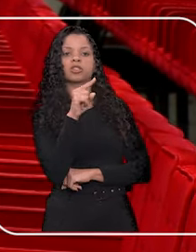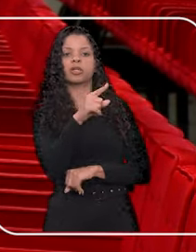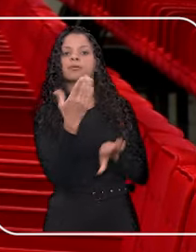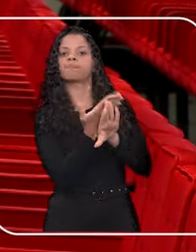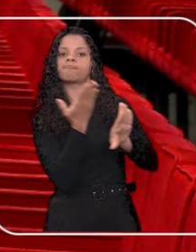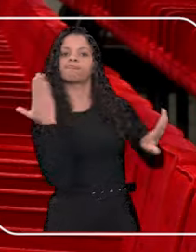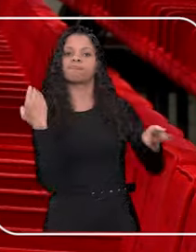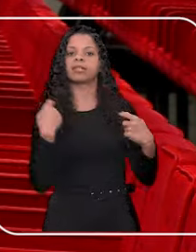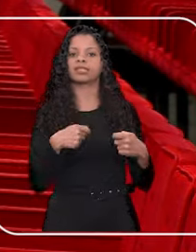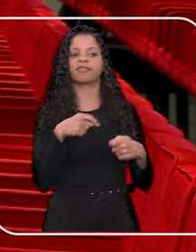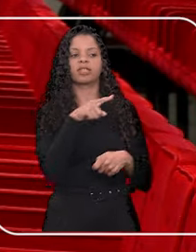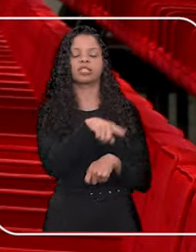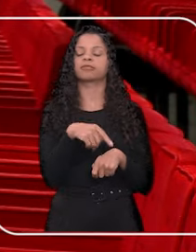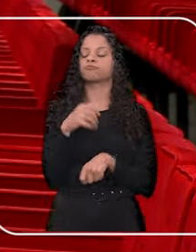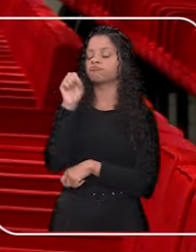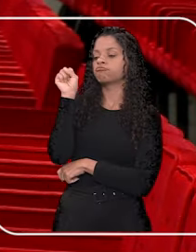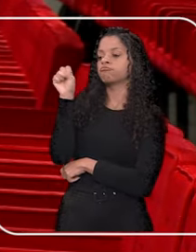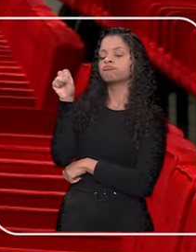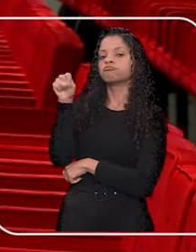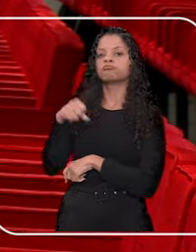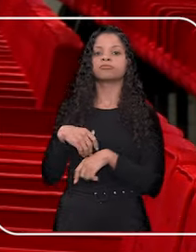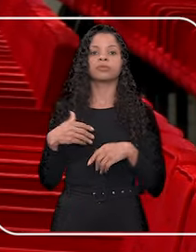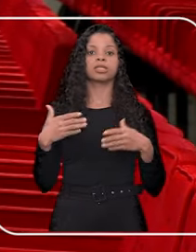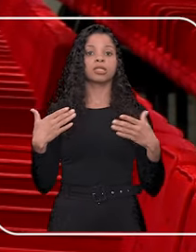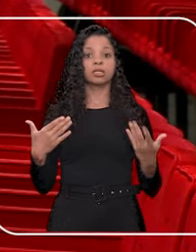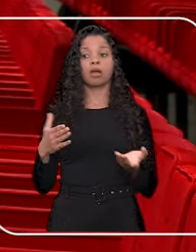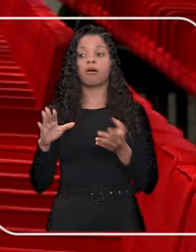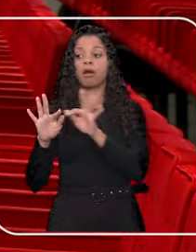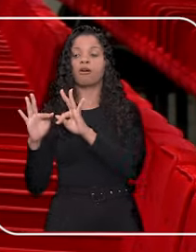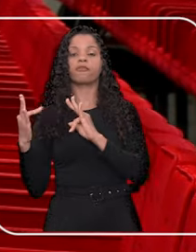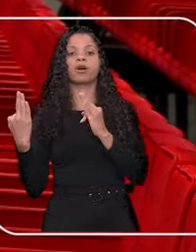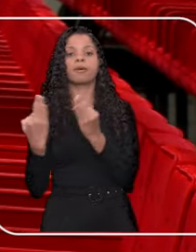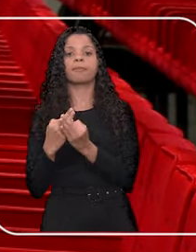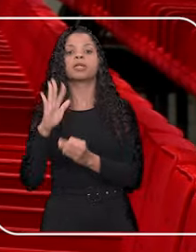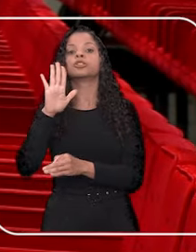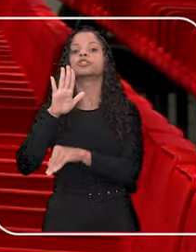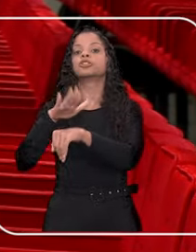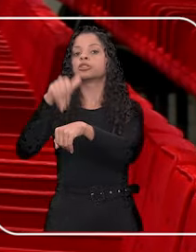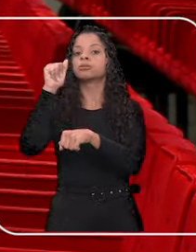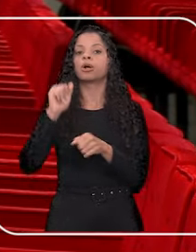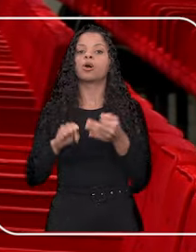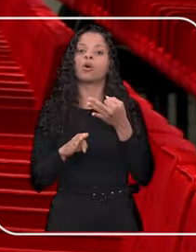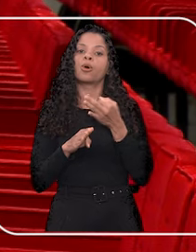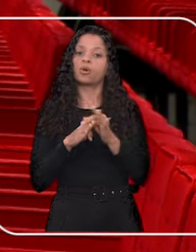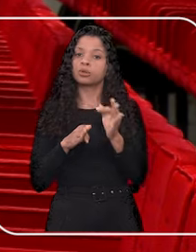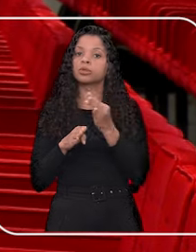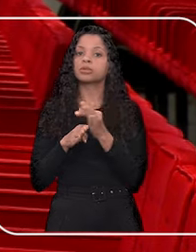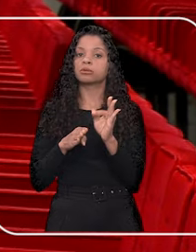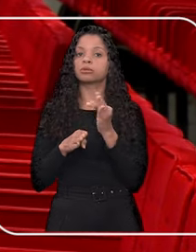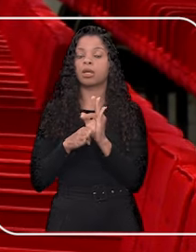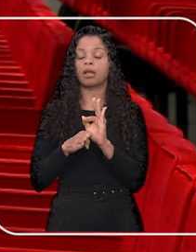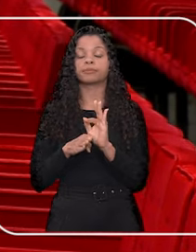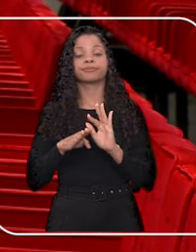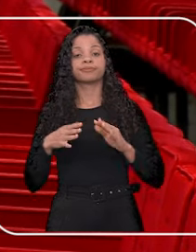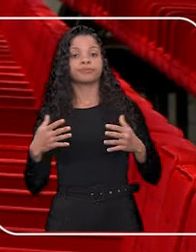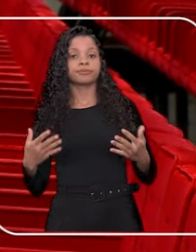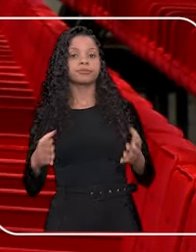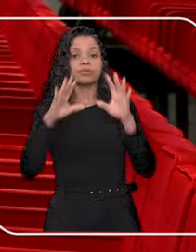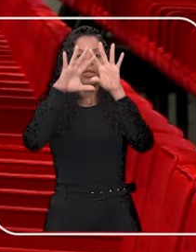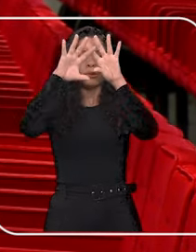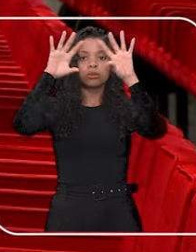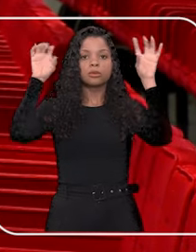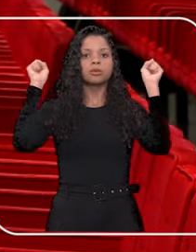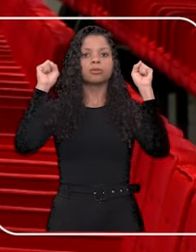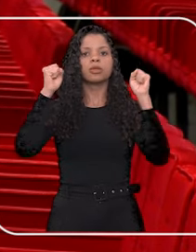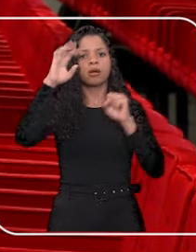afastar o que não ocorreu e eles acionaram então o Conselho Tutelar do Estado o tribunal de Segunda instância